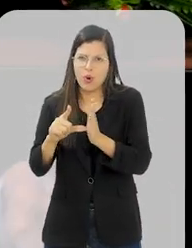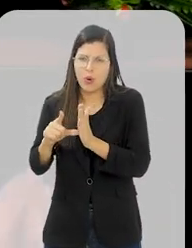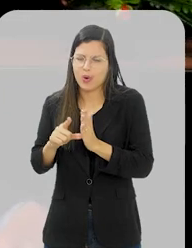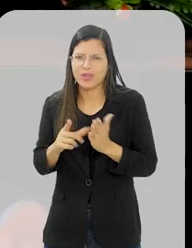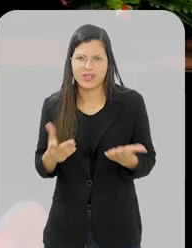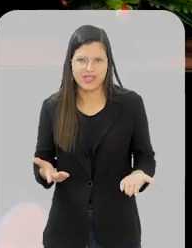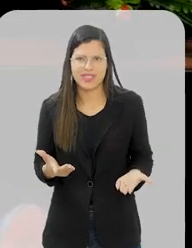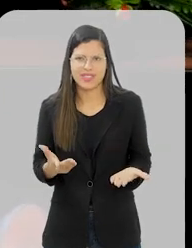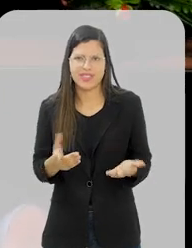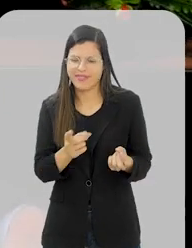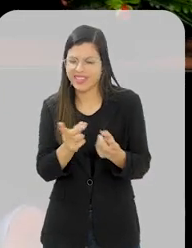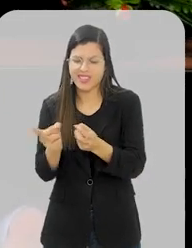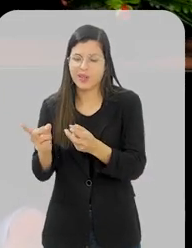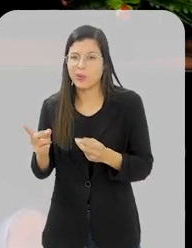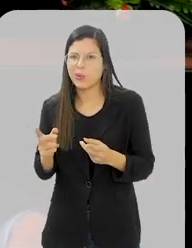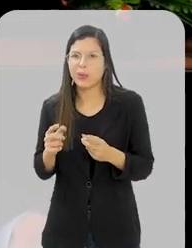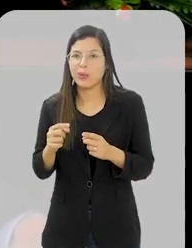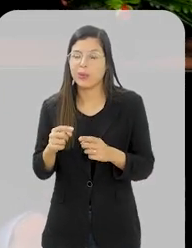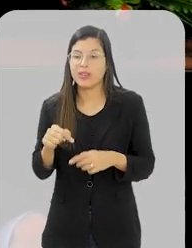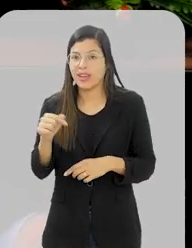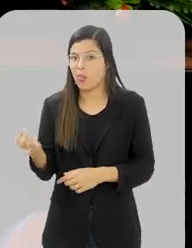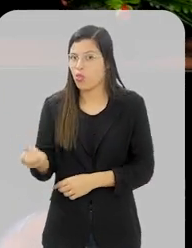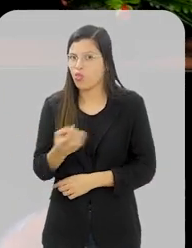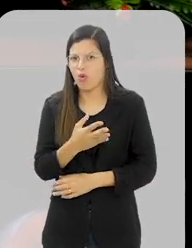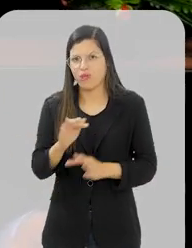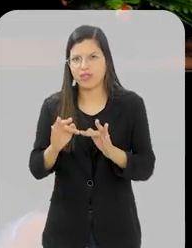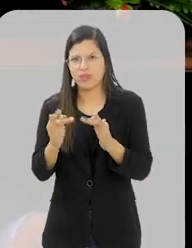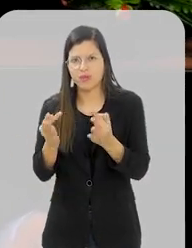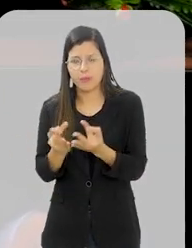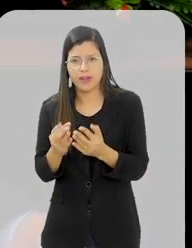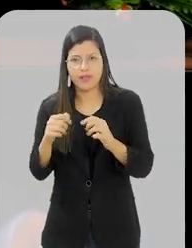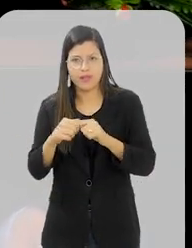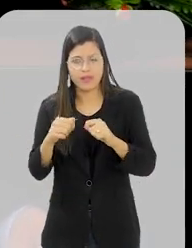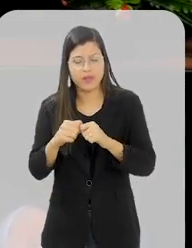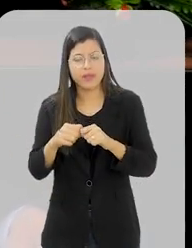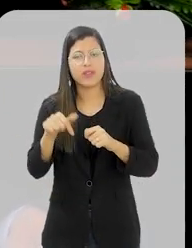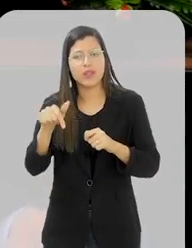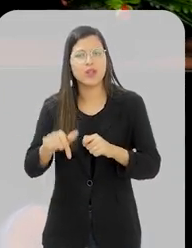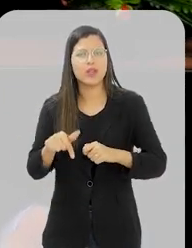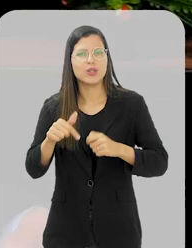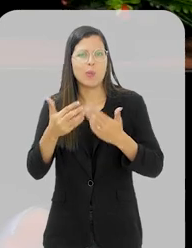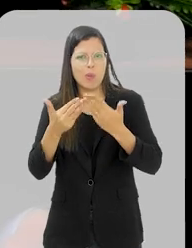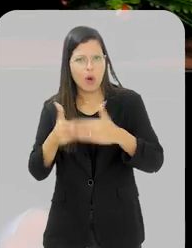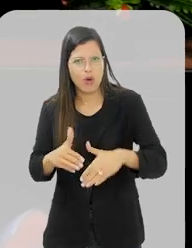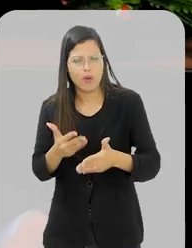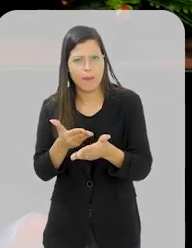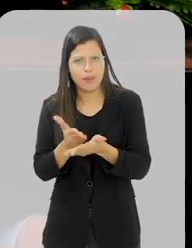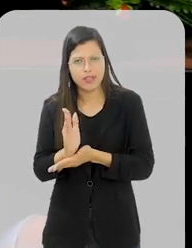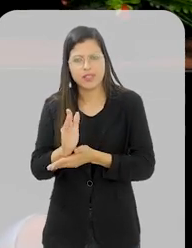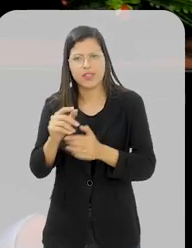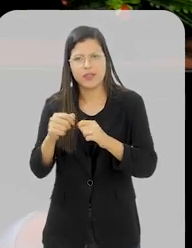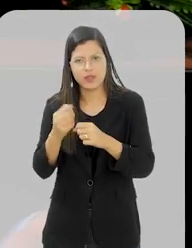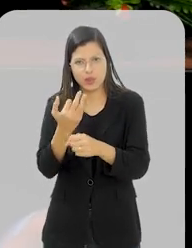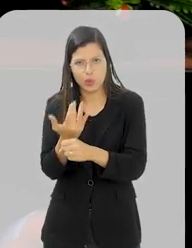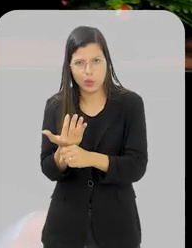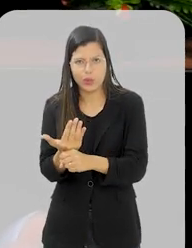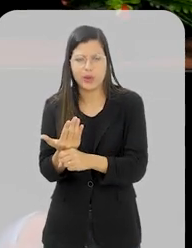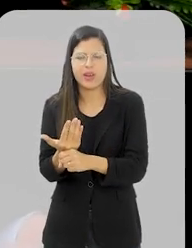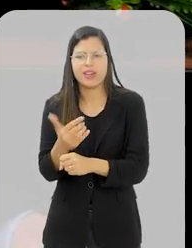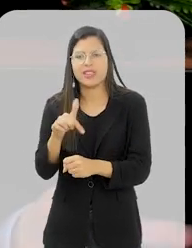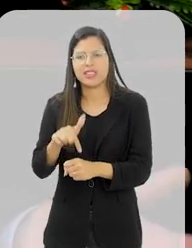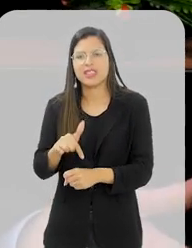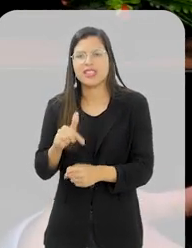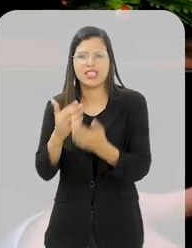família ah fiz cur fiz vestibular passei cursei a werge eh graças a Deus